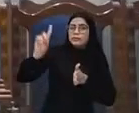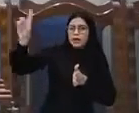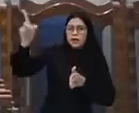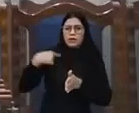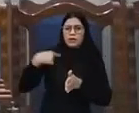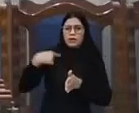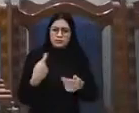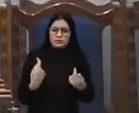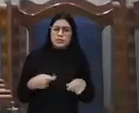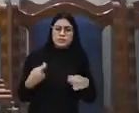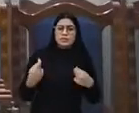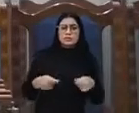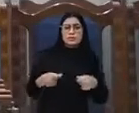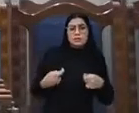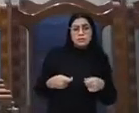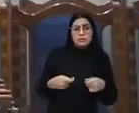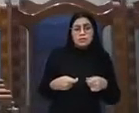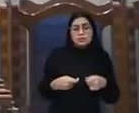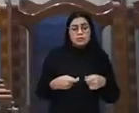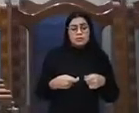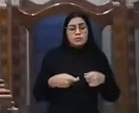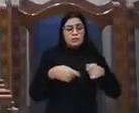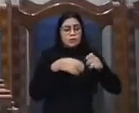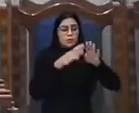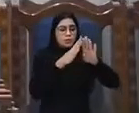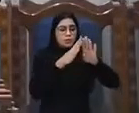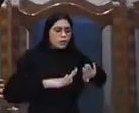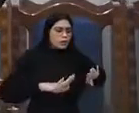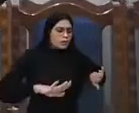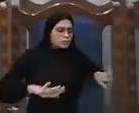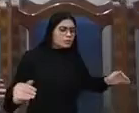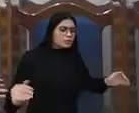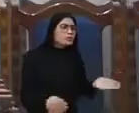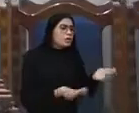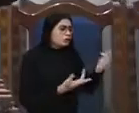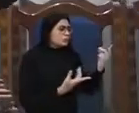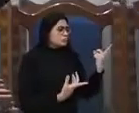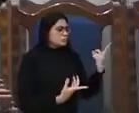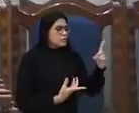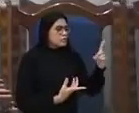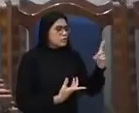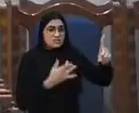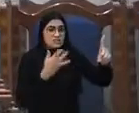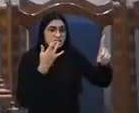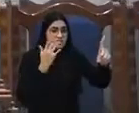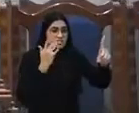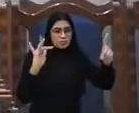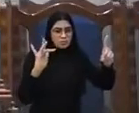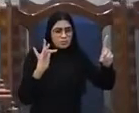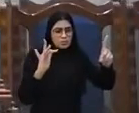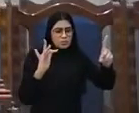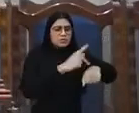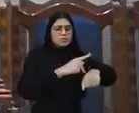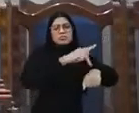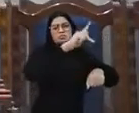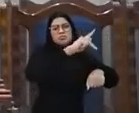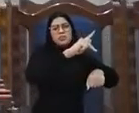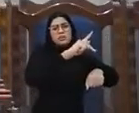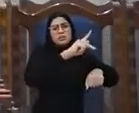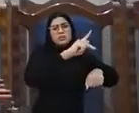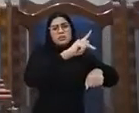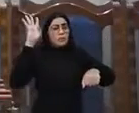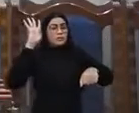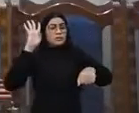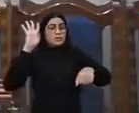seja semelhante a ouro, nem a prata, nem a pedra esculpida por artifício e imaginação dos homens.